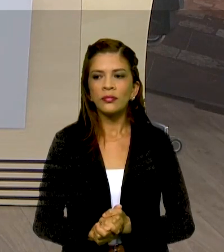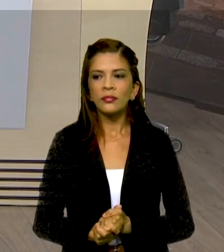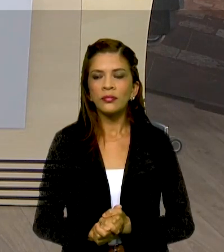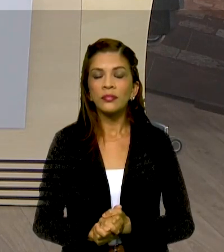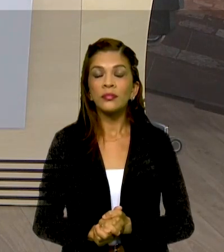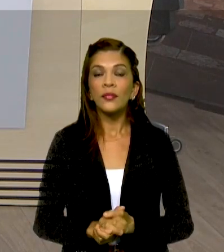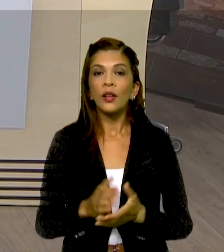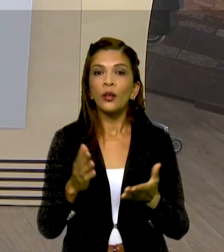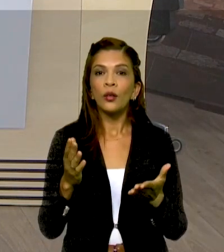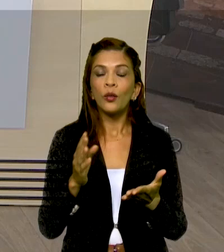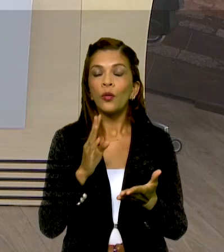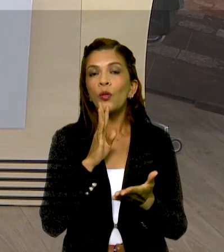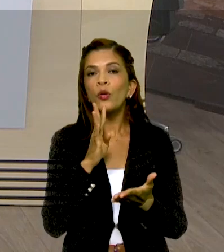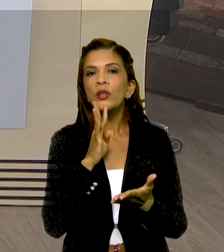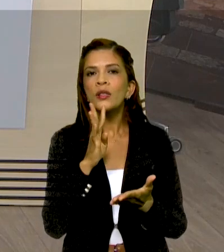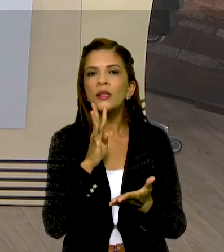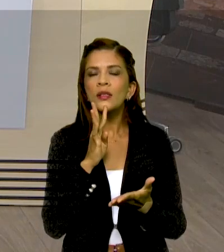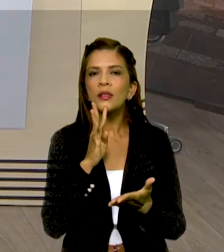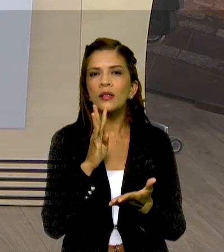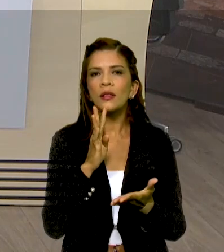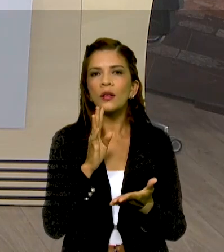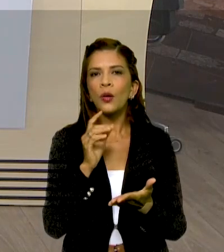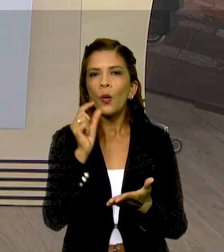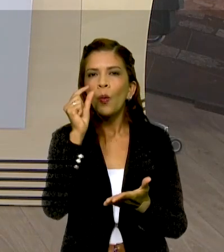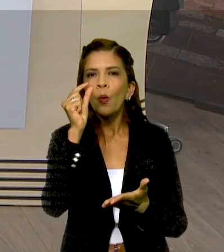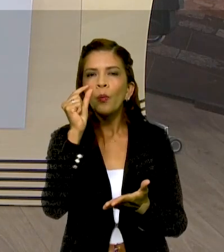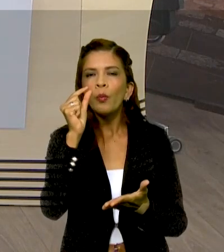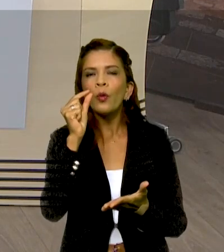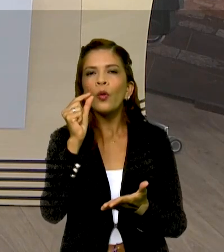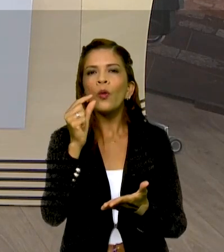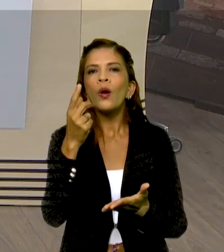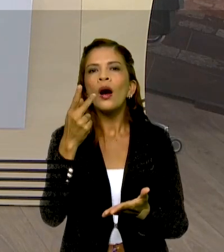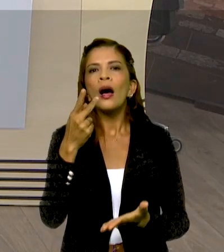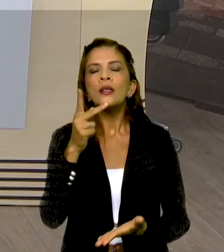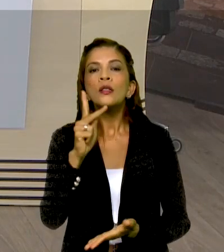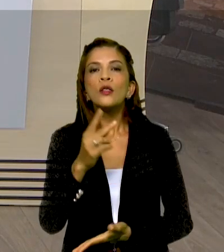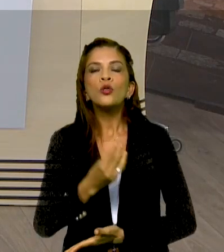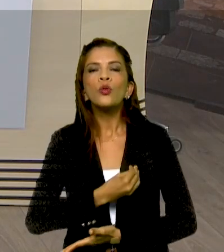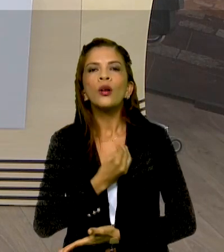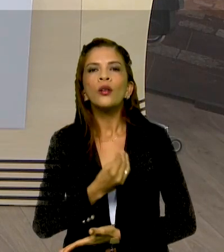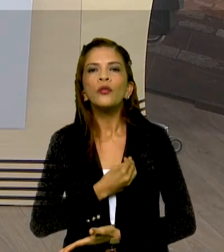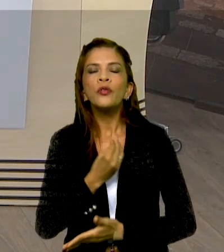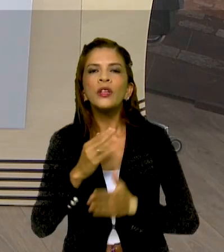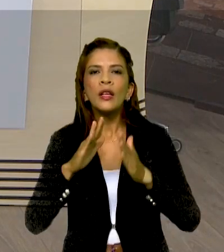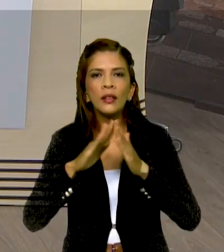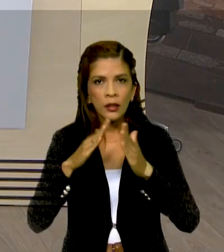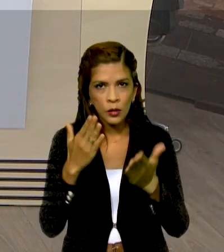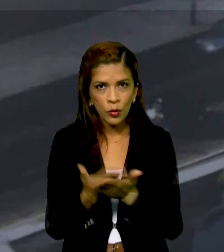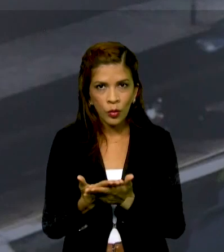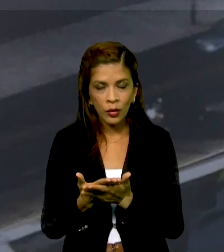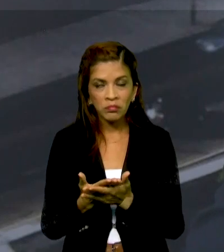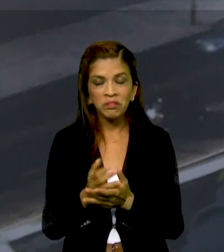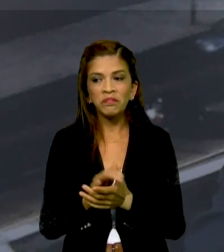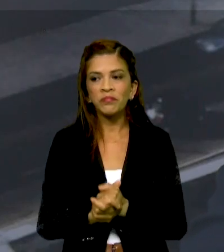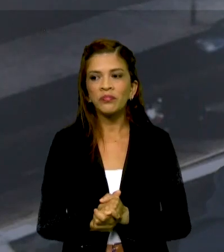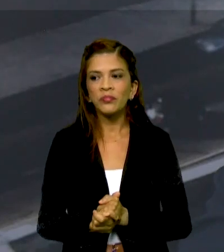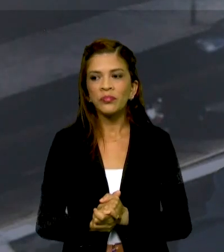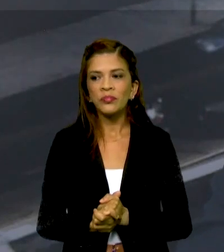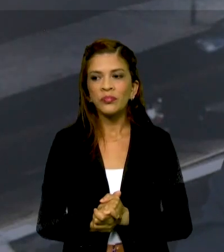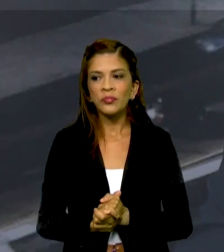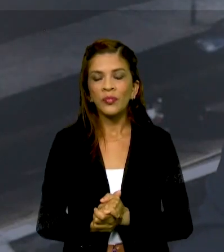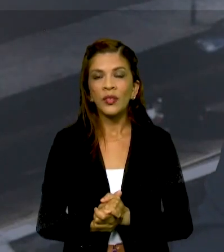conhecer um pouco como é que foi o início da vida escolar. Mas eu vou formular a pergunta, André, na volta